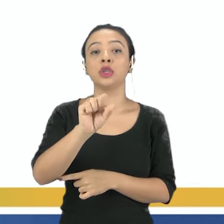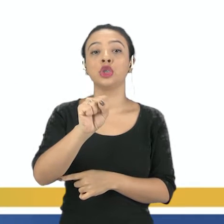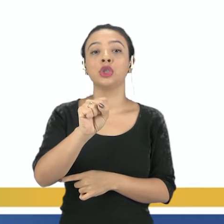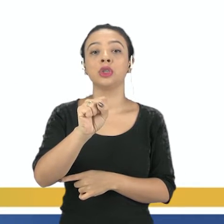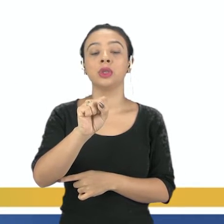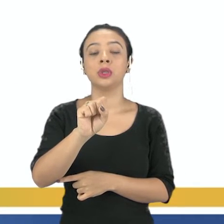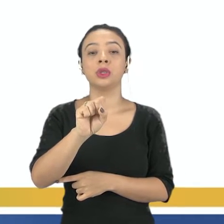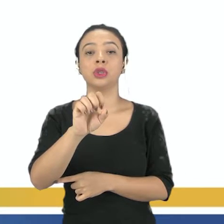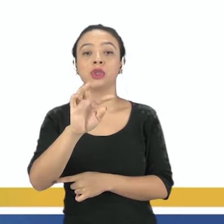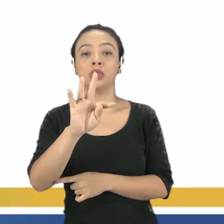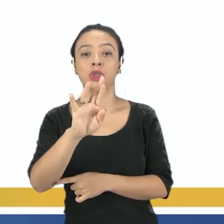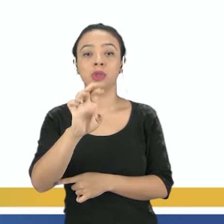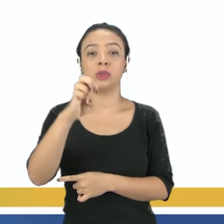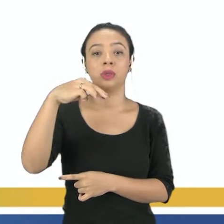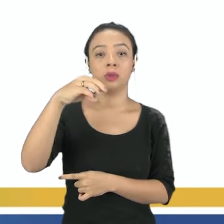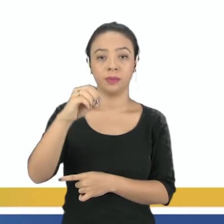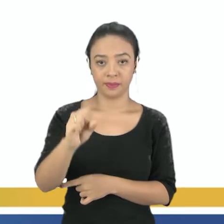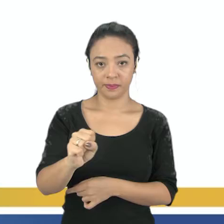extremos